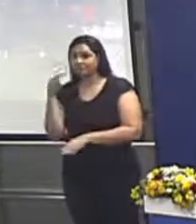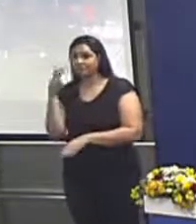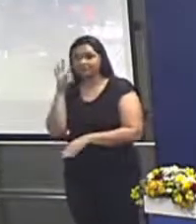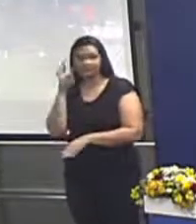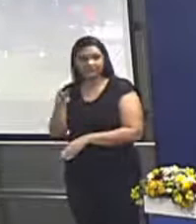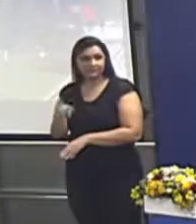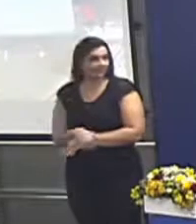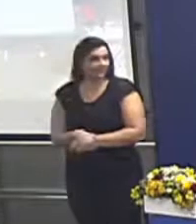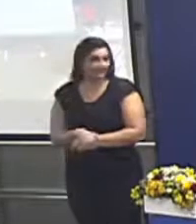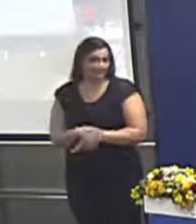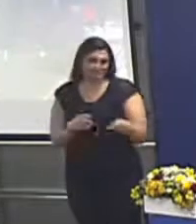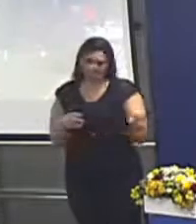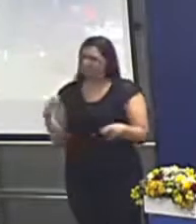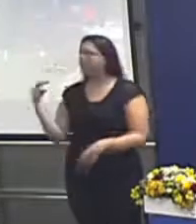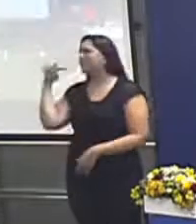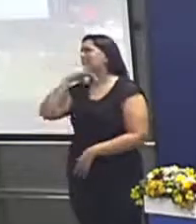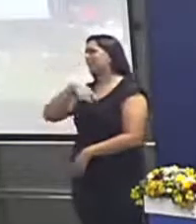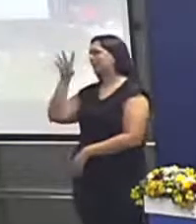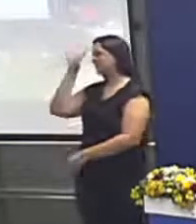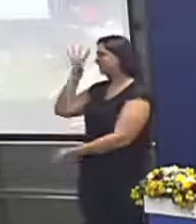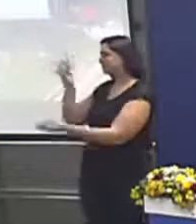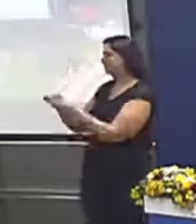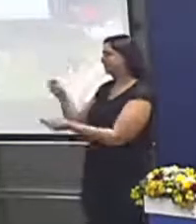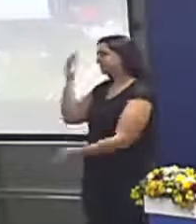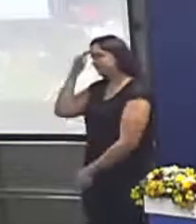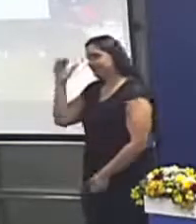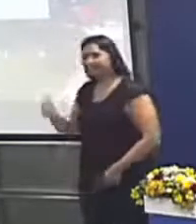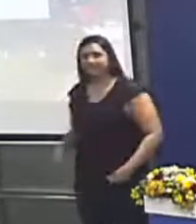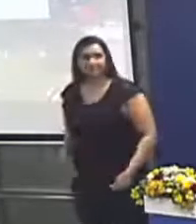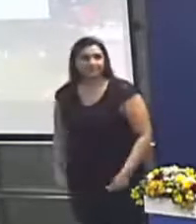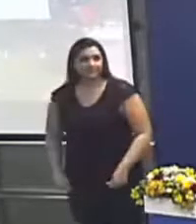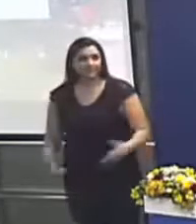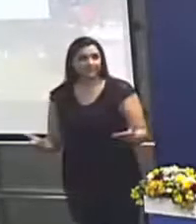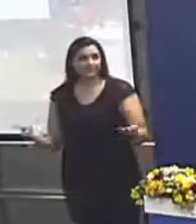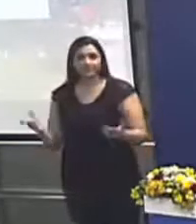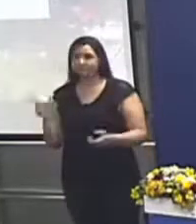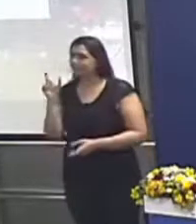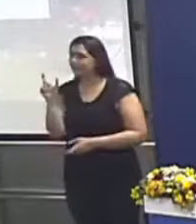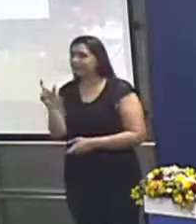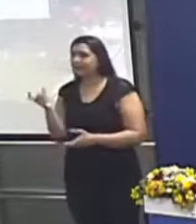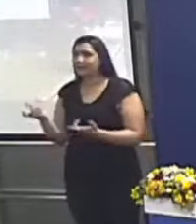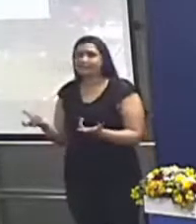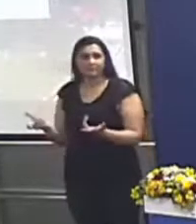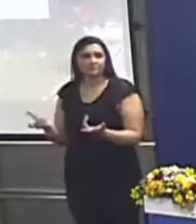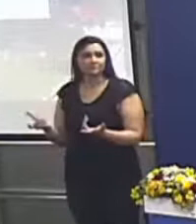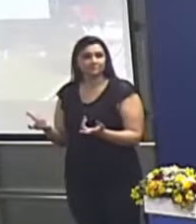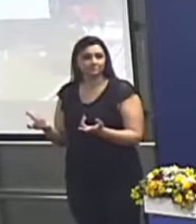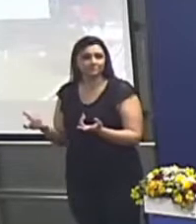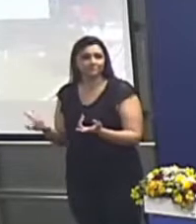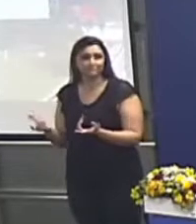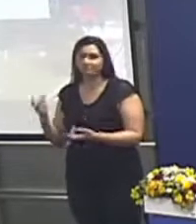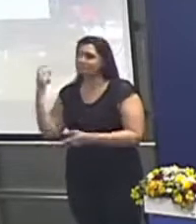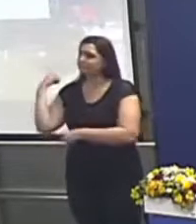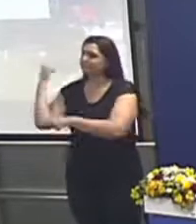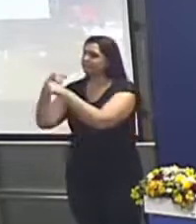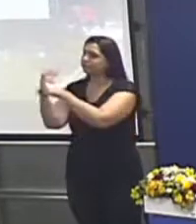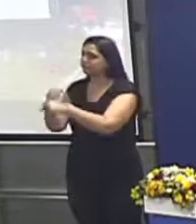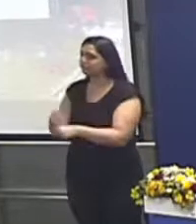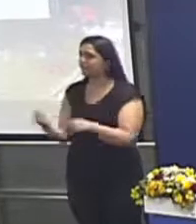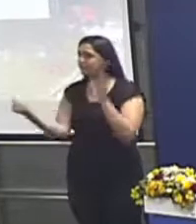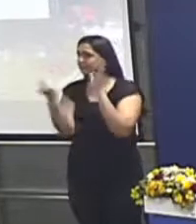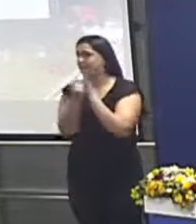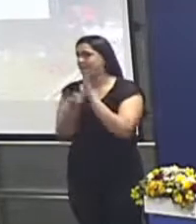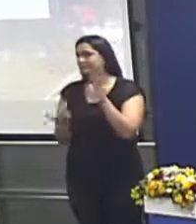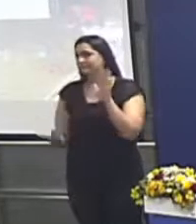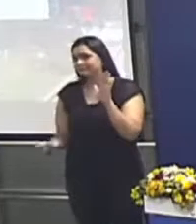Pois é. Mas você entendeu, né? Lógico. Não, mas eu estou dizendo que é uma coisa que... Quanto tempo demorou para surgir,